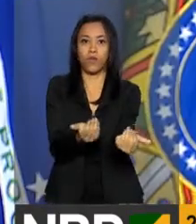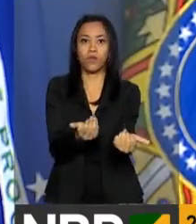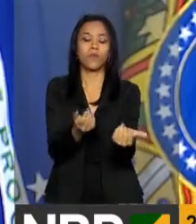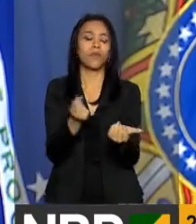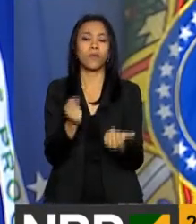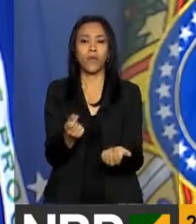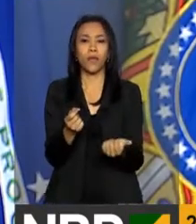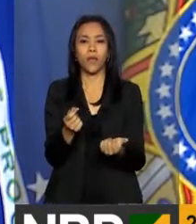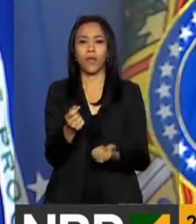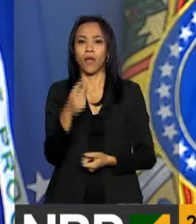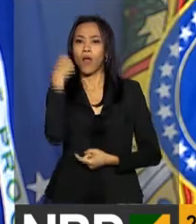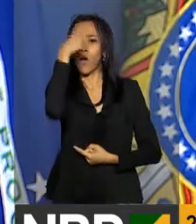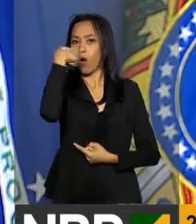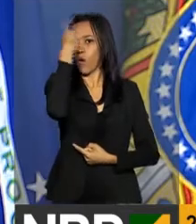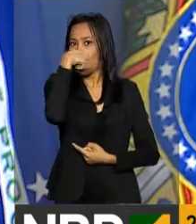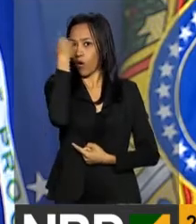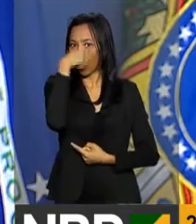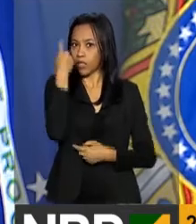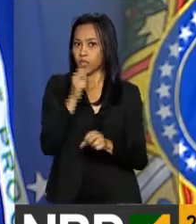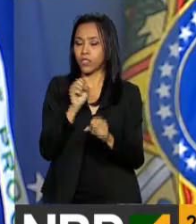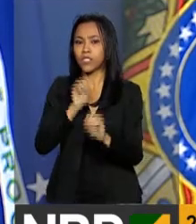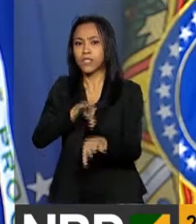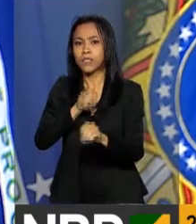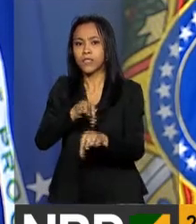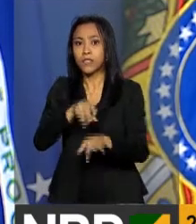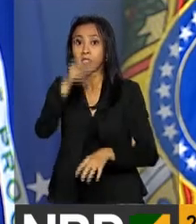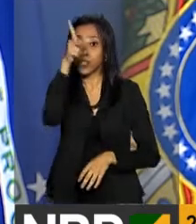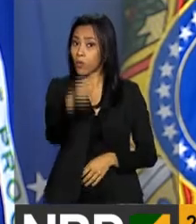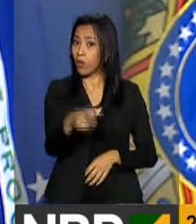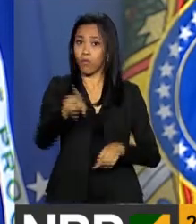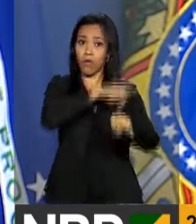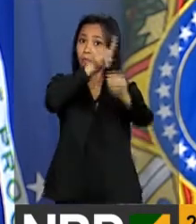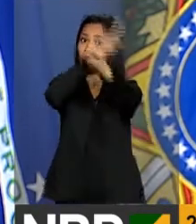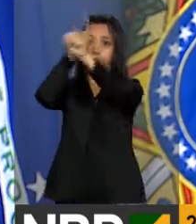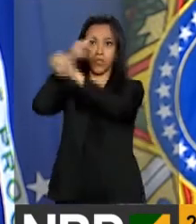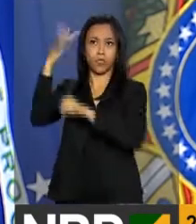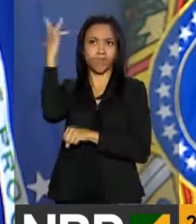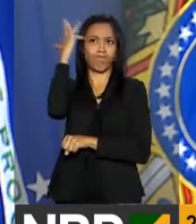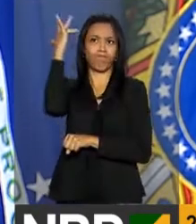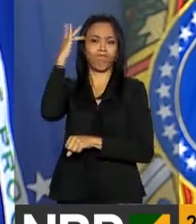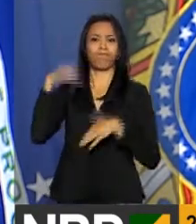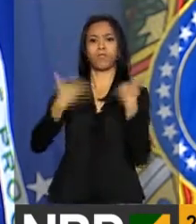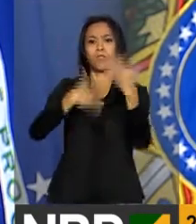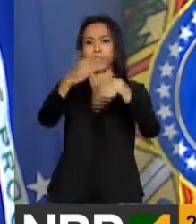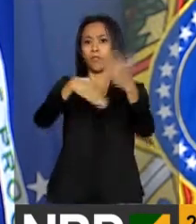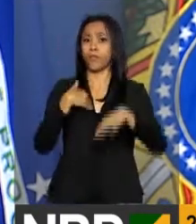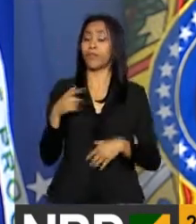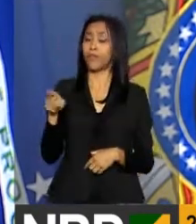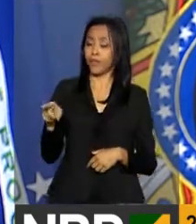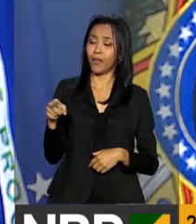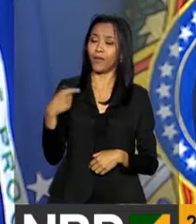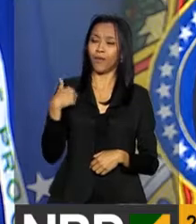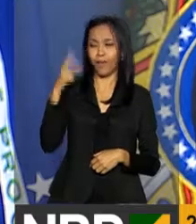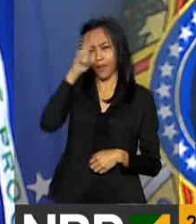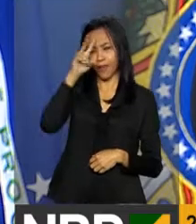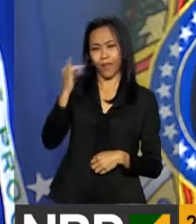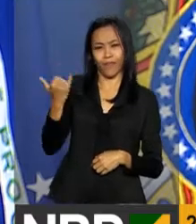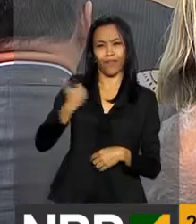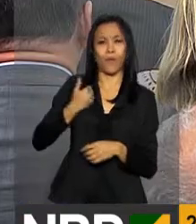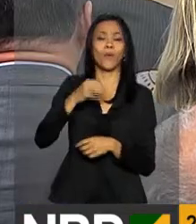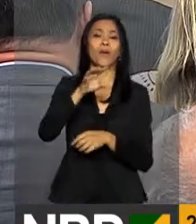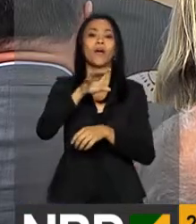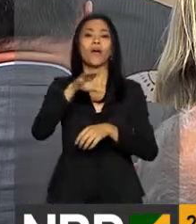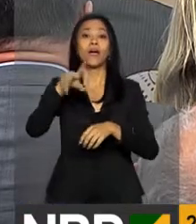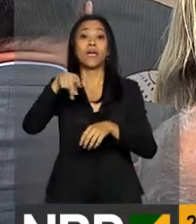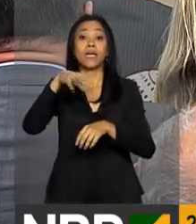horária semelhante à dos países mais desenvolvidos eu até confesso - além da voz estava